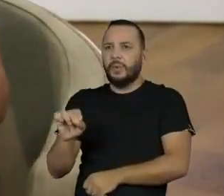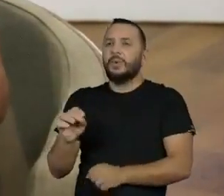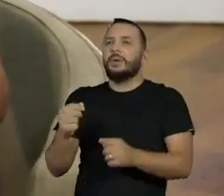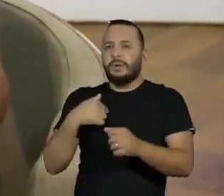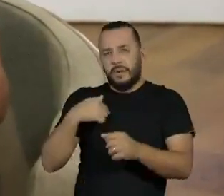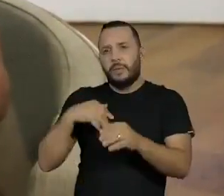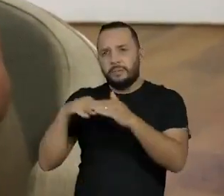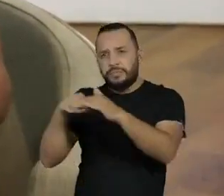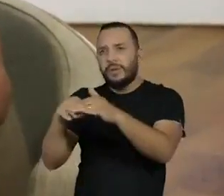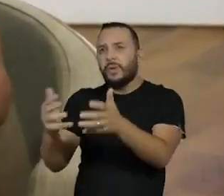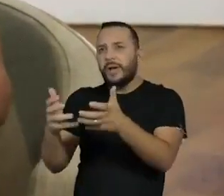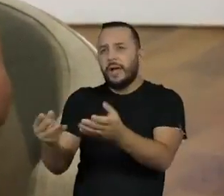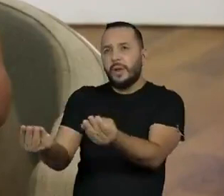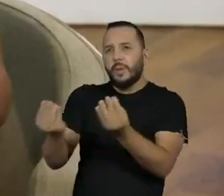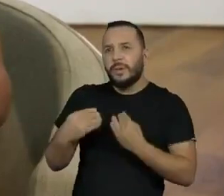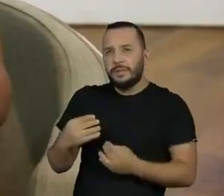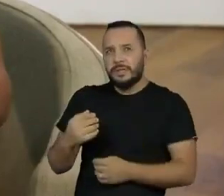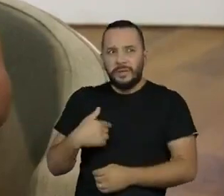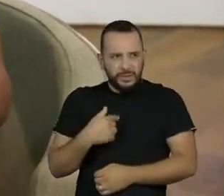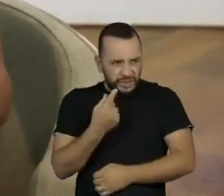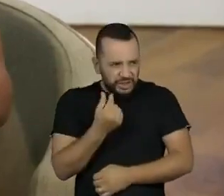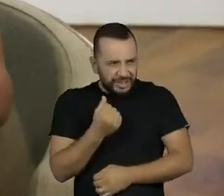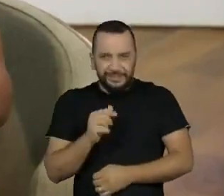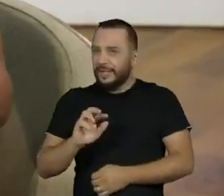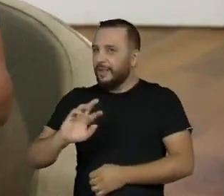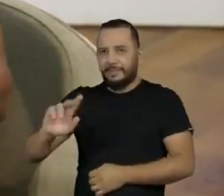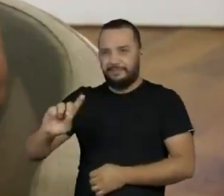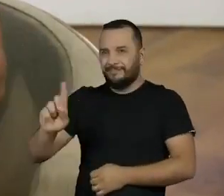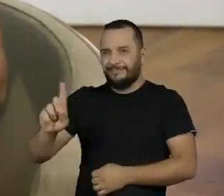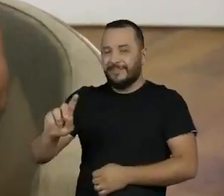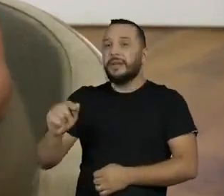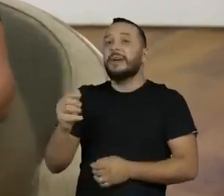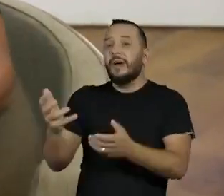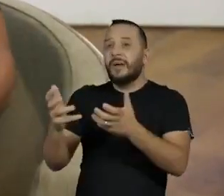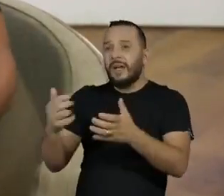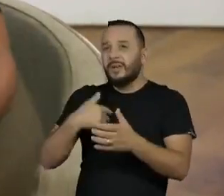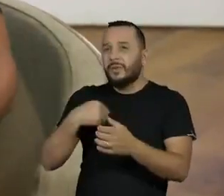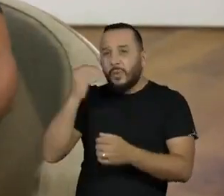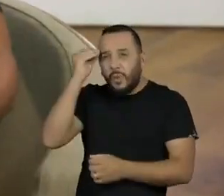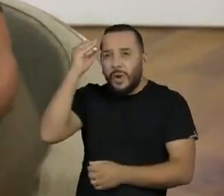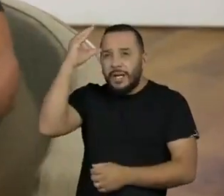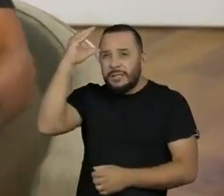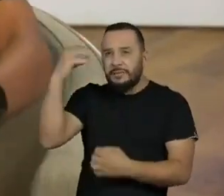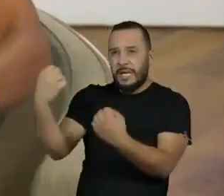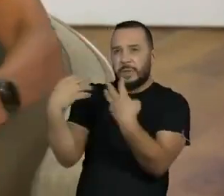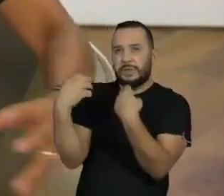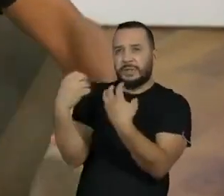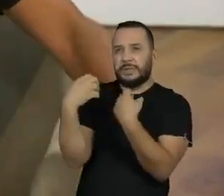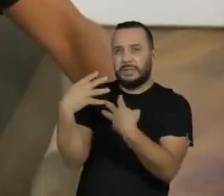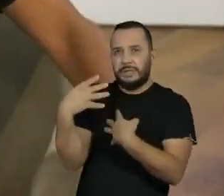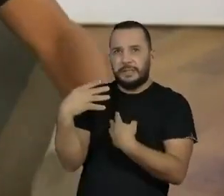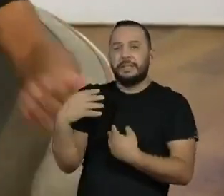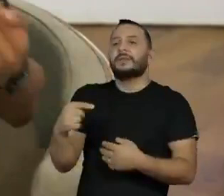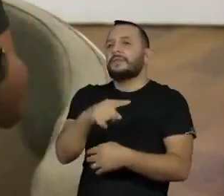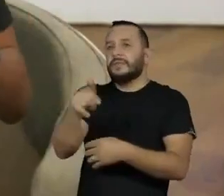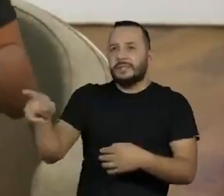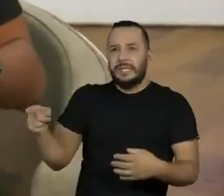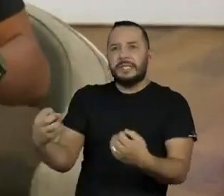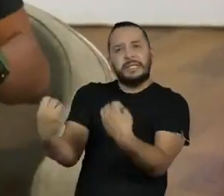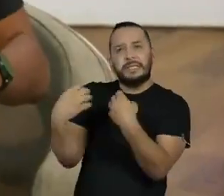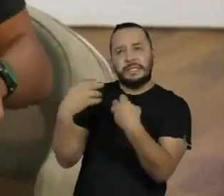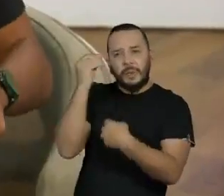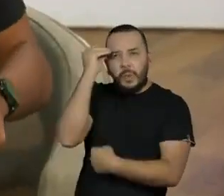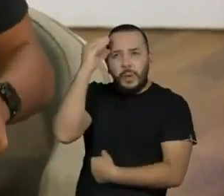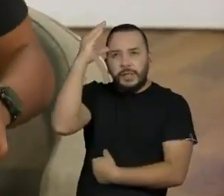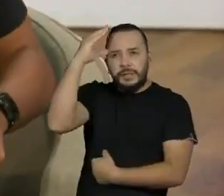doação. Ele imaginou que era dinheiro. Eu falei, eu quero que vocês me doem know-how, conhecimento. Abre a caixa de ferramenta e doe isso